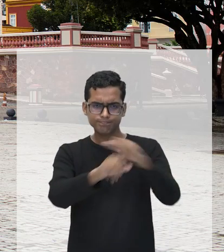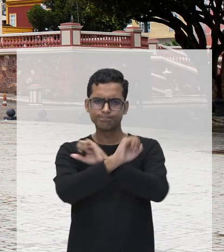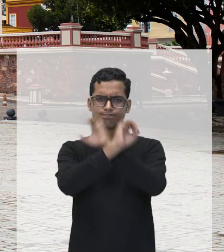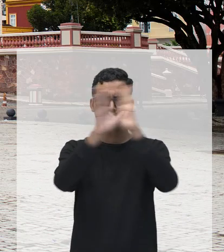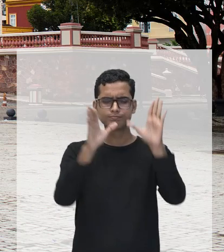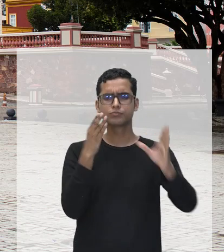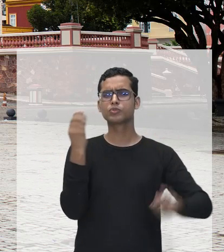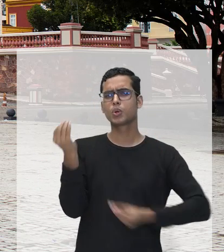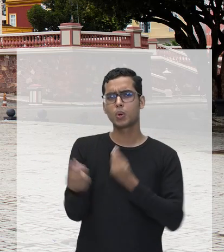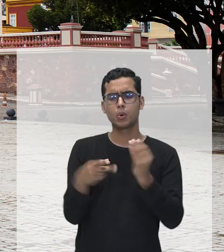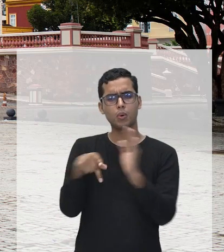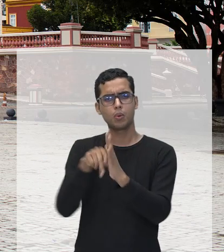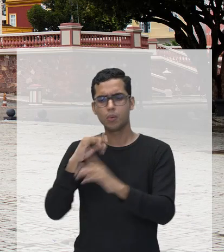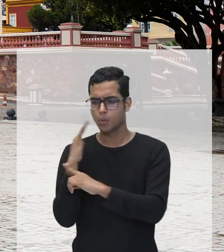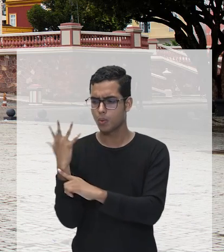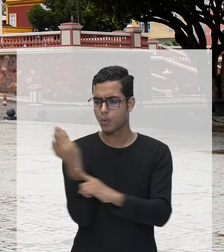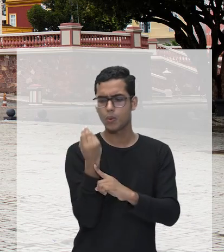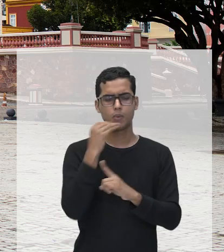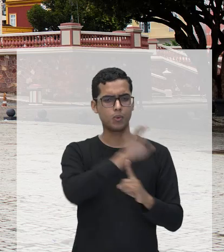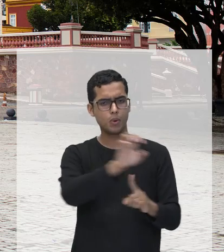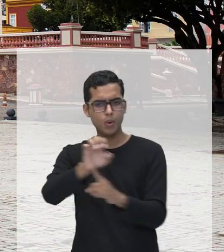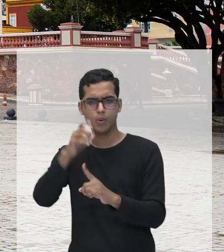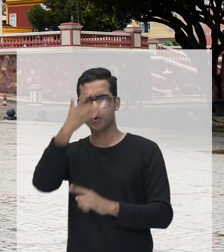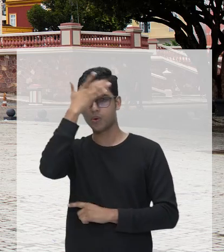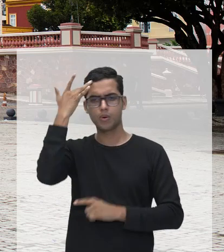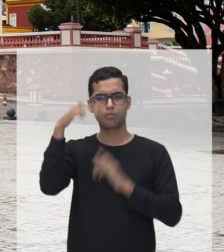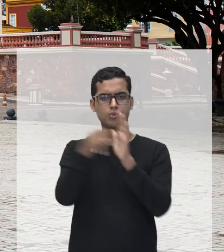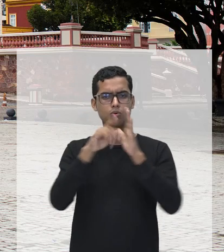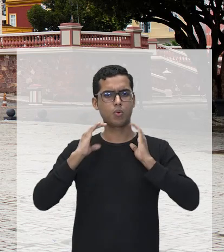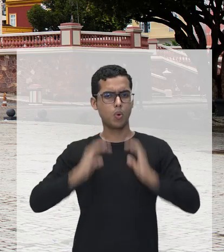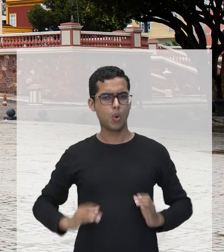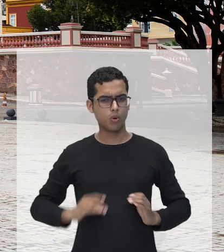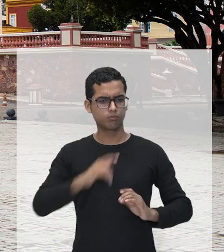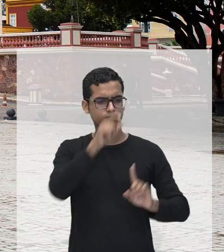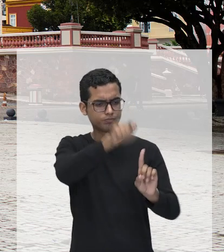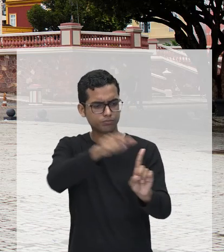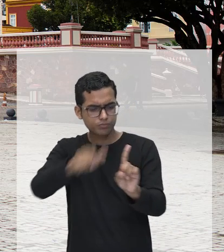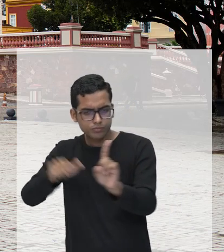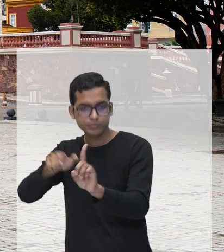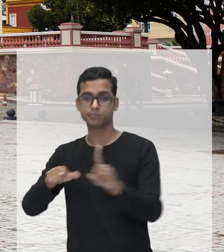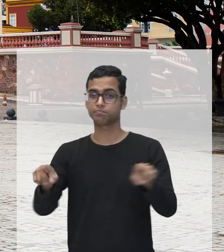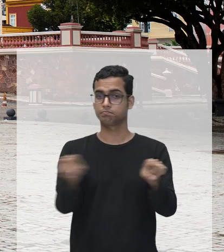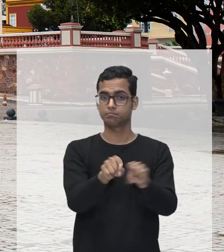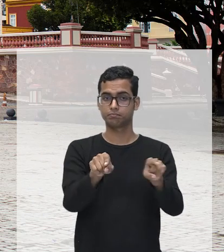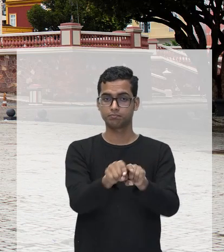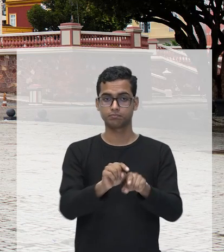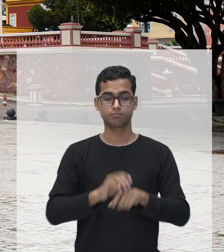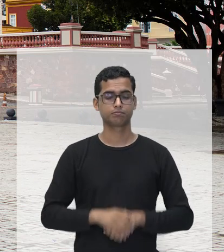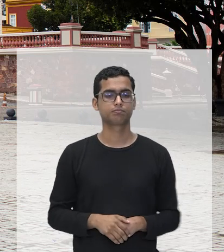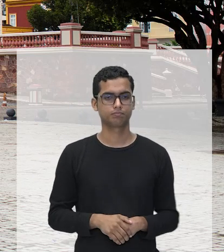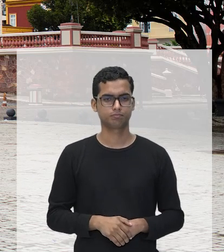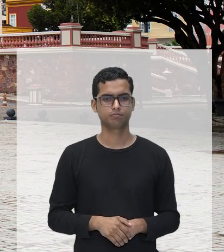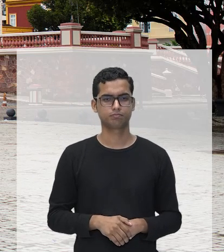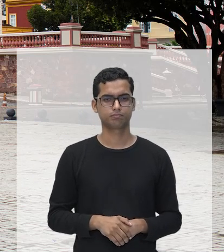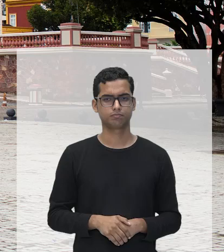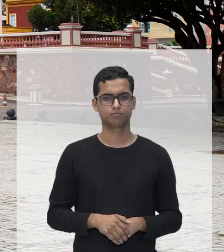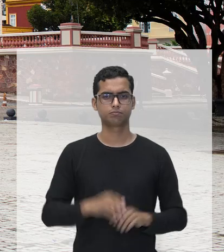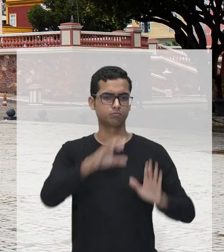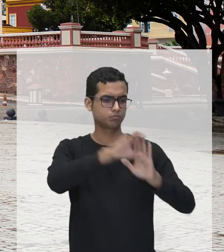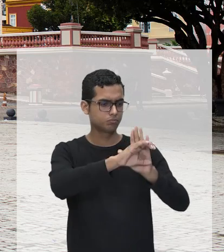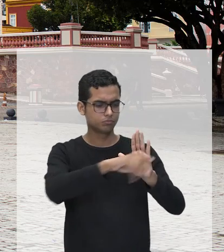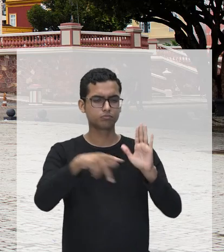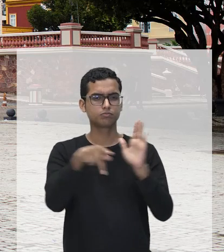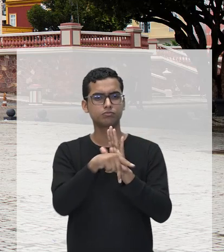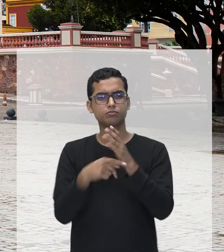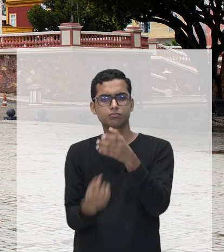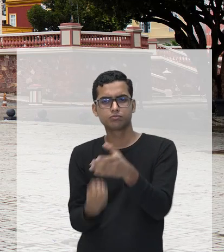que forma a arte influencia no comportamento da sociedade. Podemos começar dizendo que o próprio conceito de obra